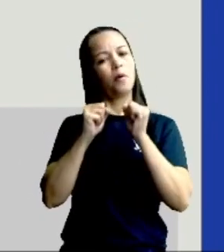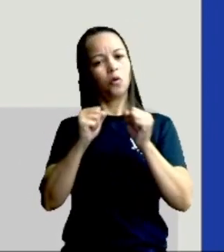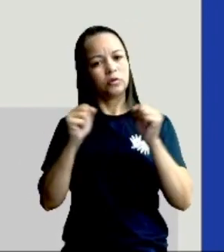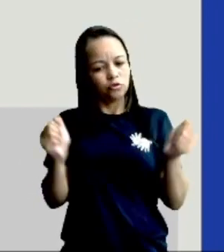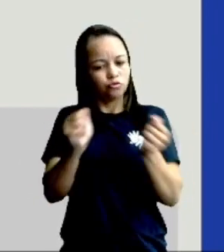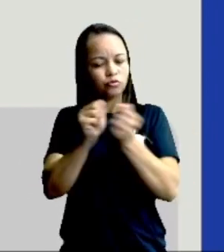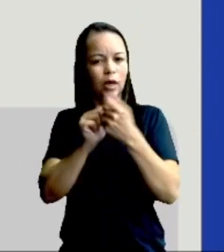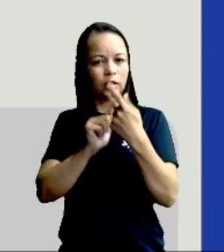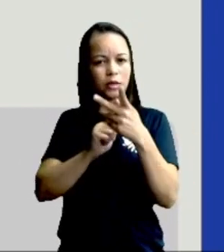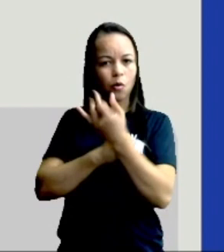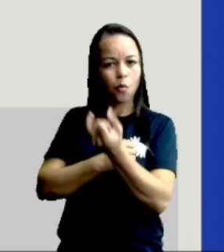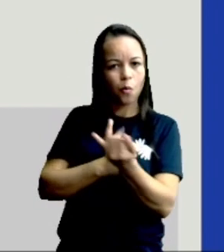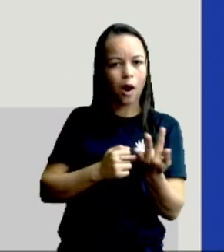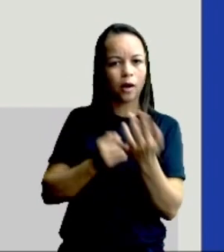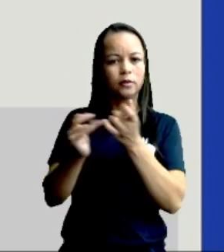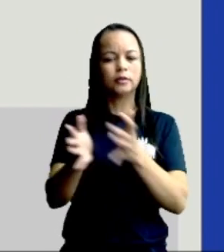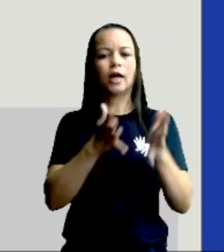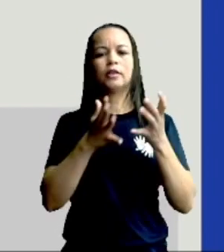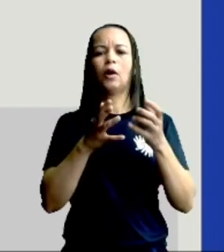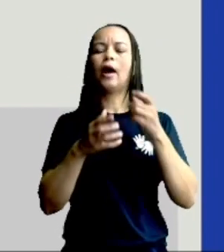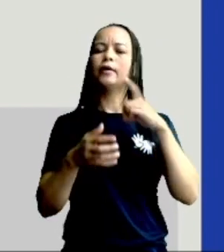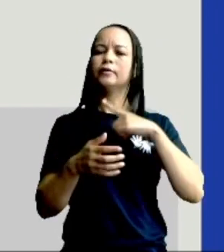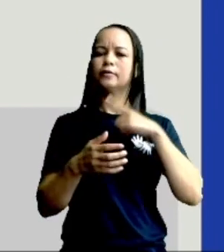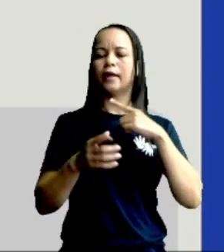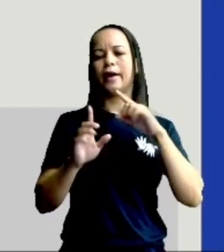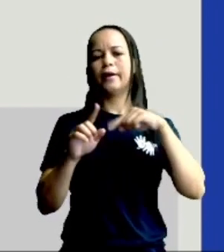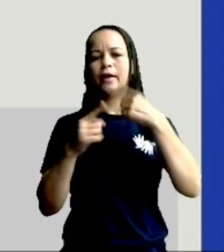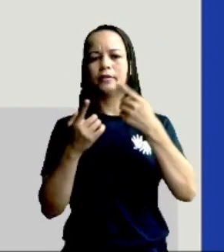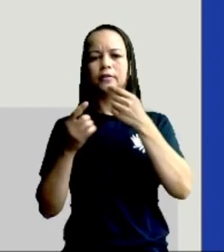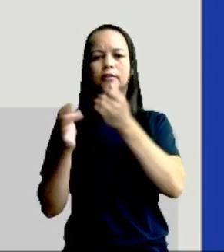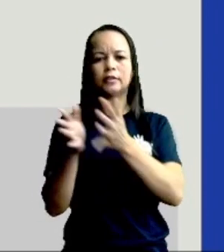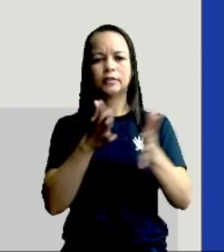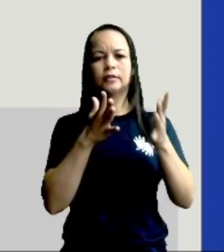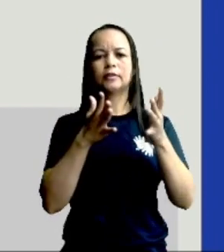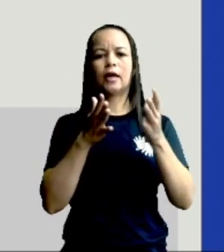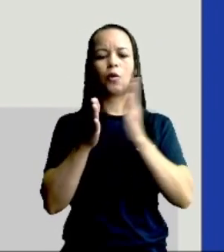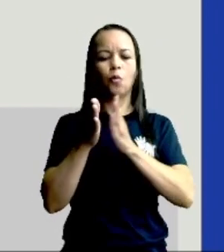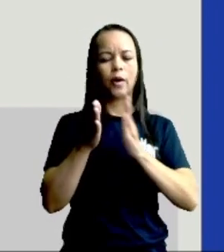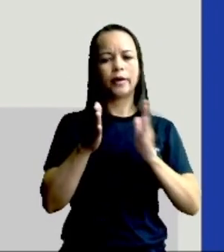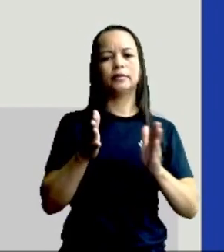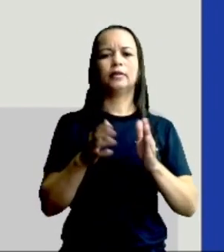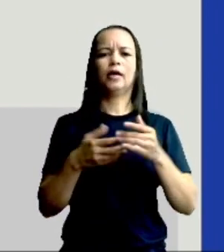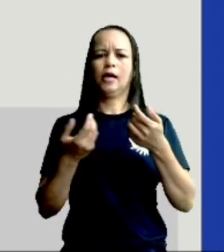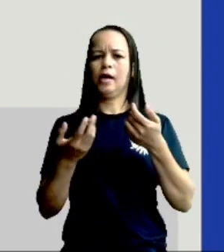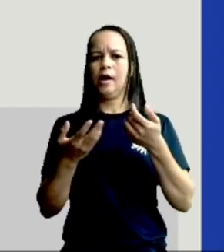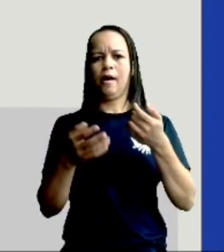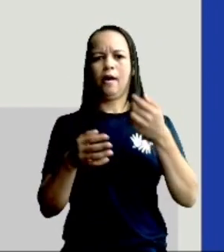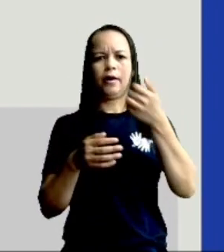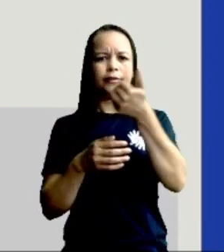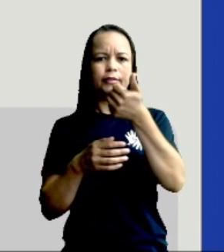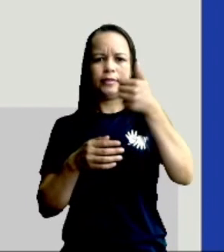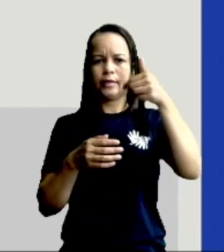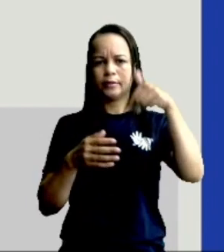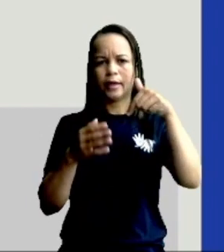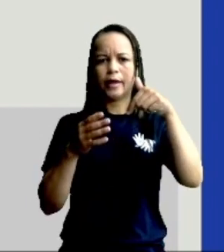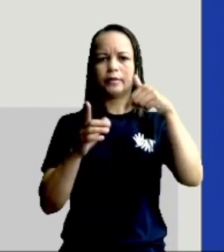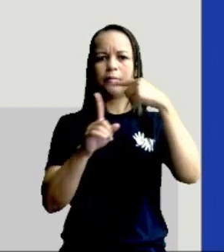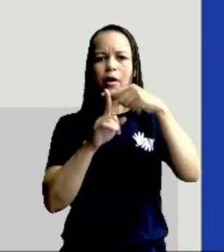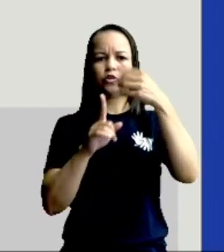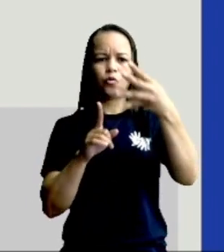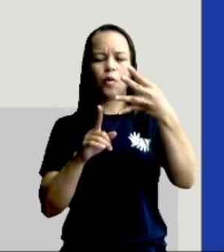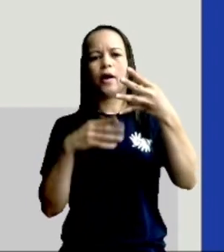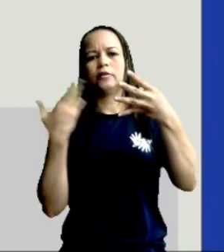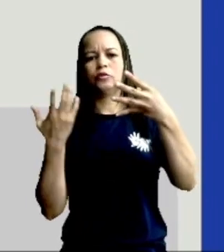17 mais 4, aí vai a sequência, ó, 18, 19, 20, 21. Então, ó, 21 é a minha